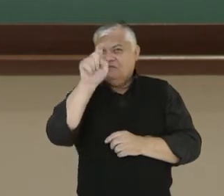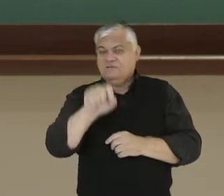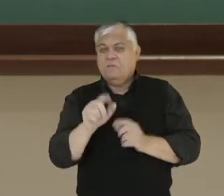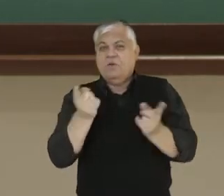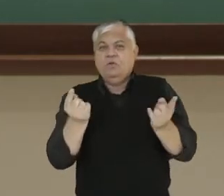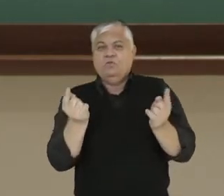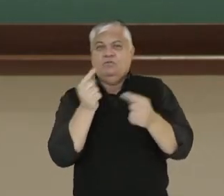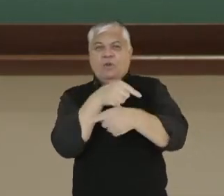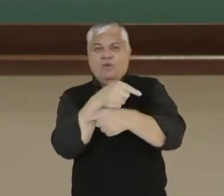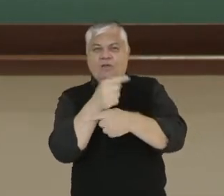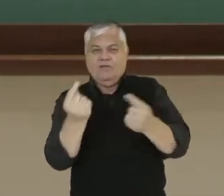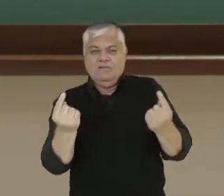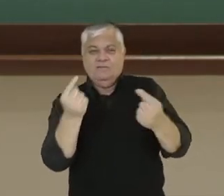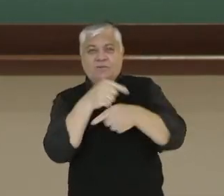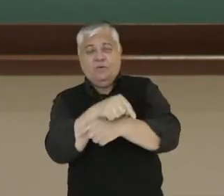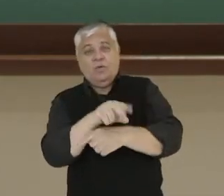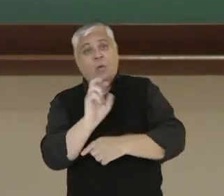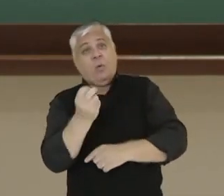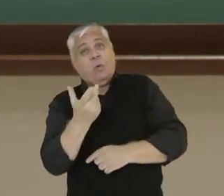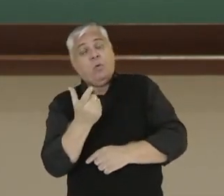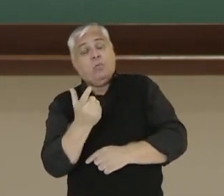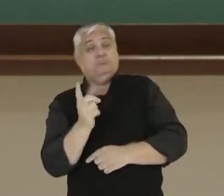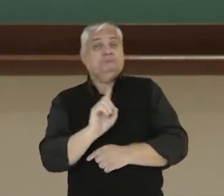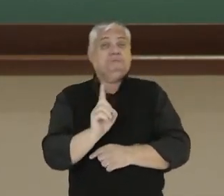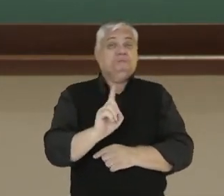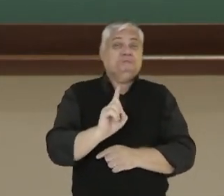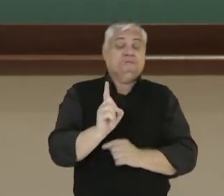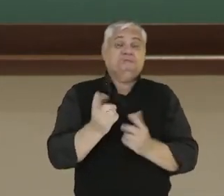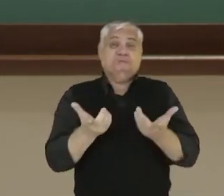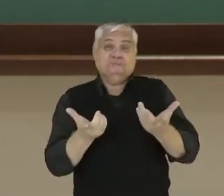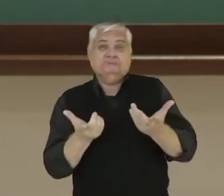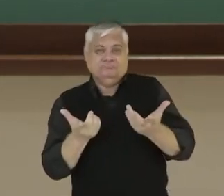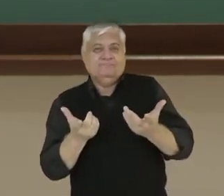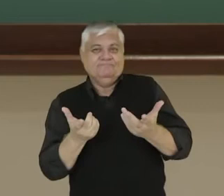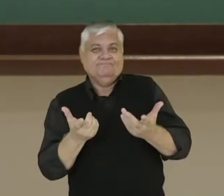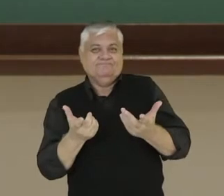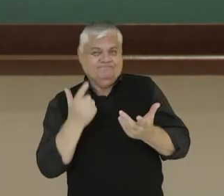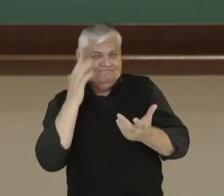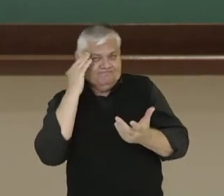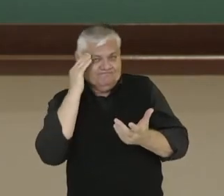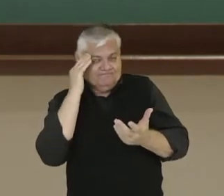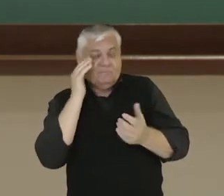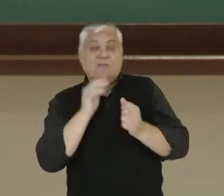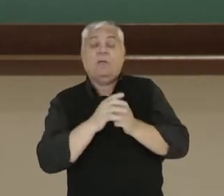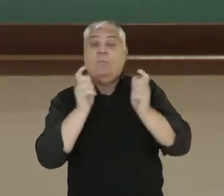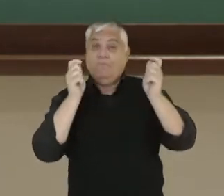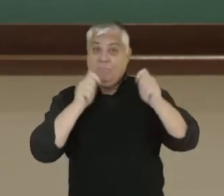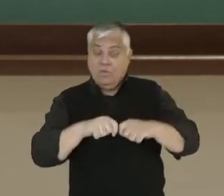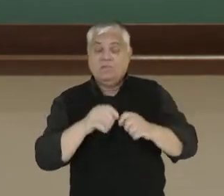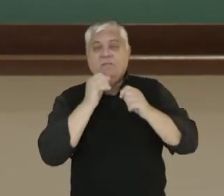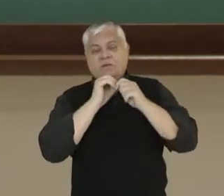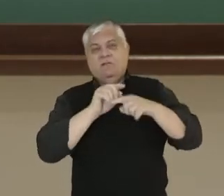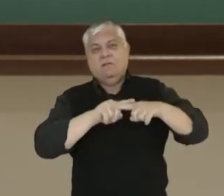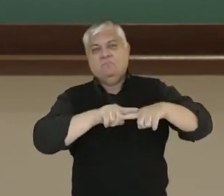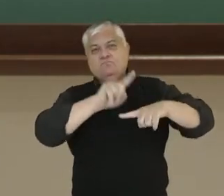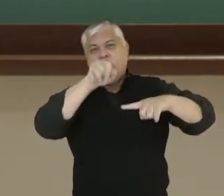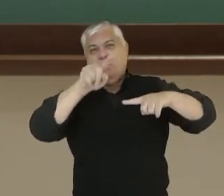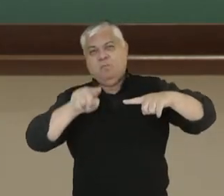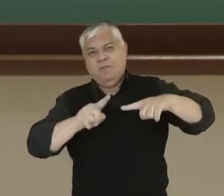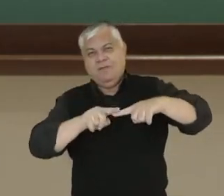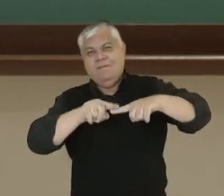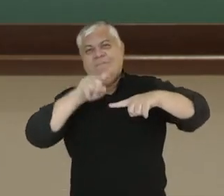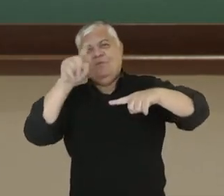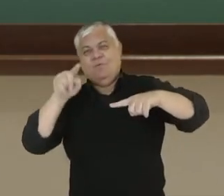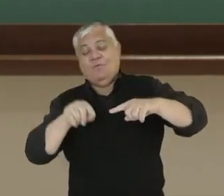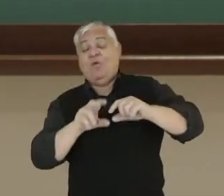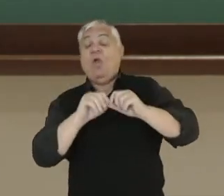de fase ou não, tá? Fica esse detalhe. Então, a reflexão pode ser que ela inverta a fase ou pode ser que ela não